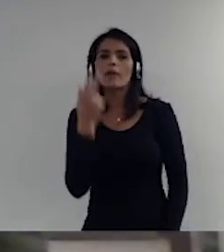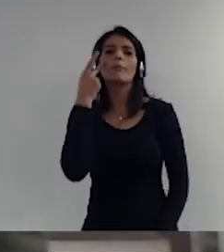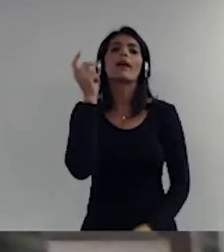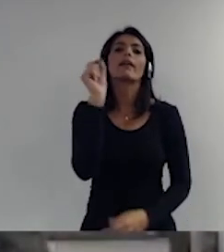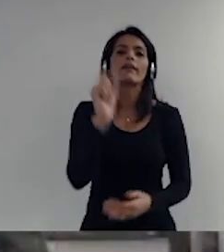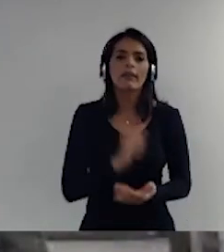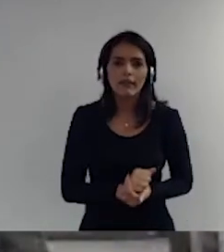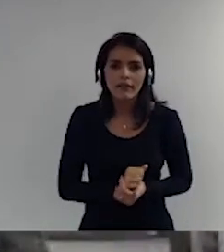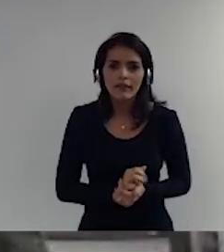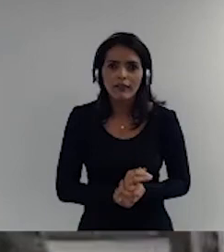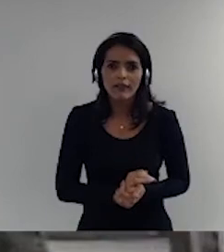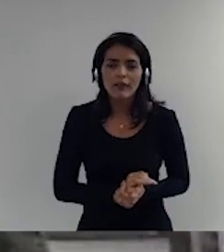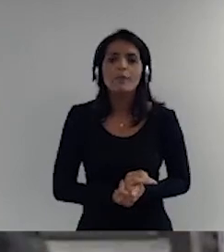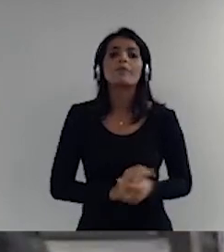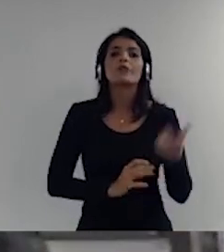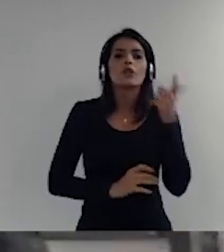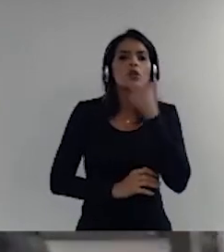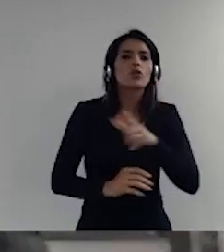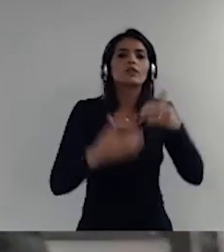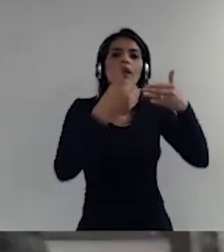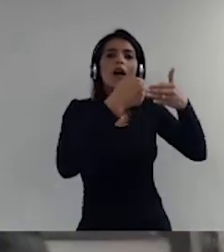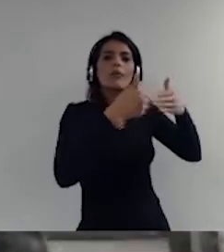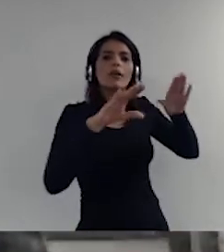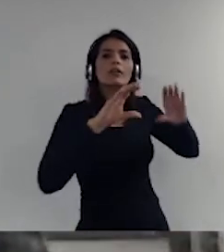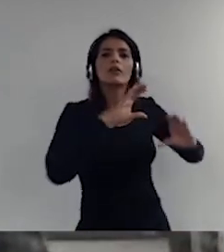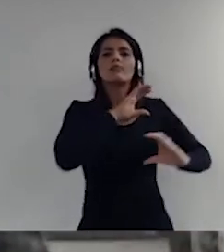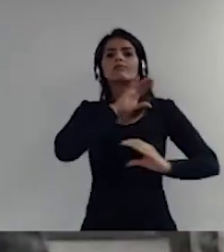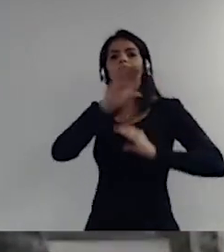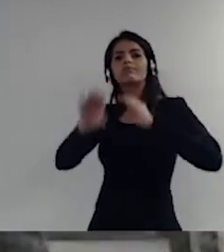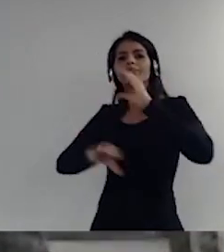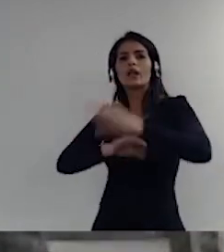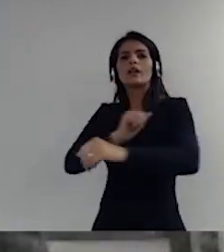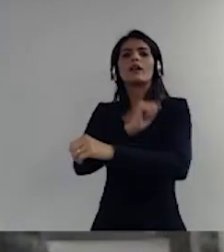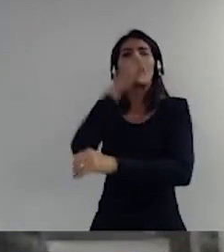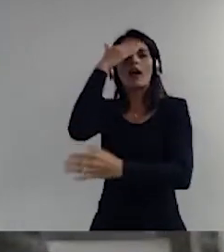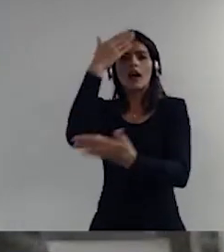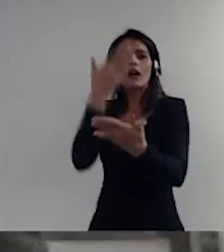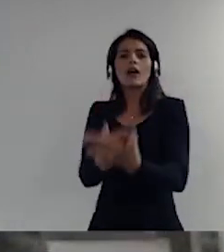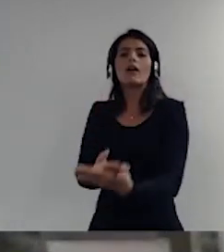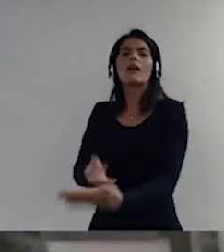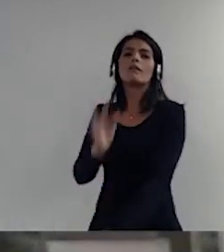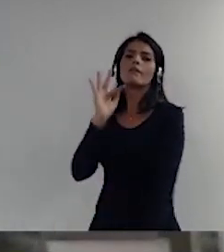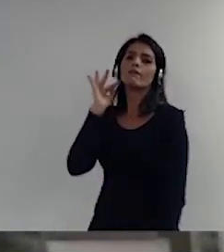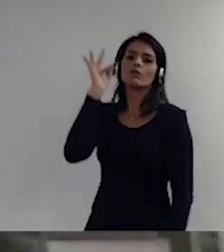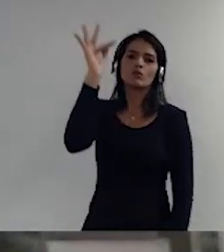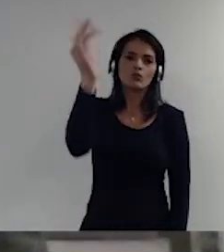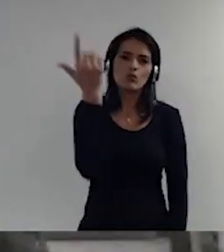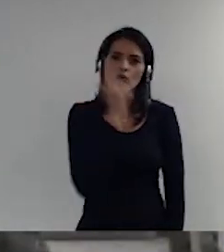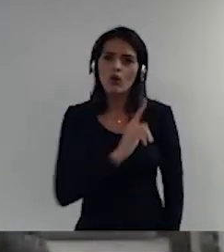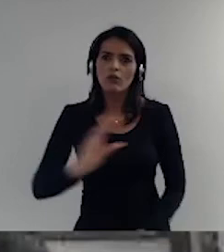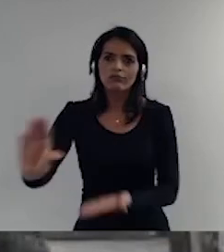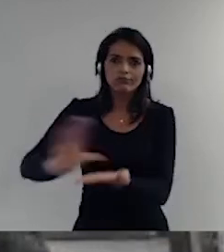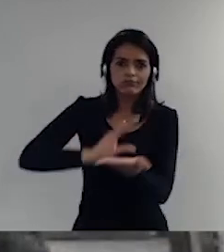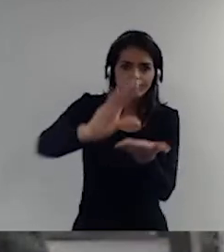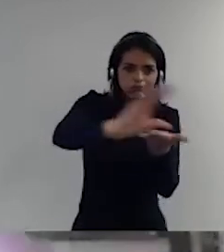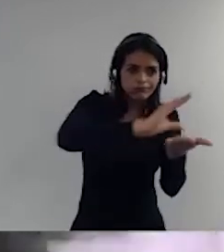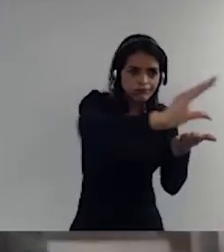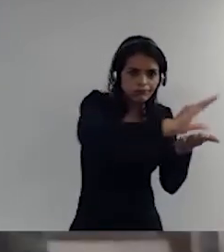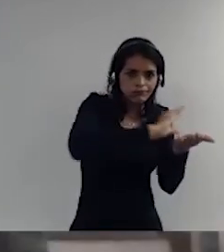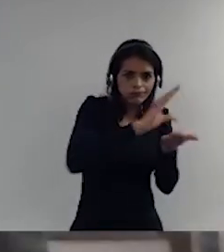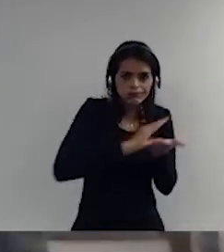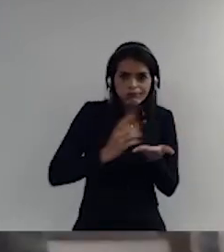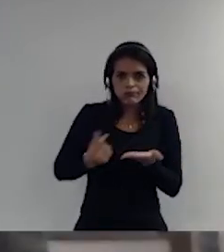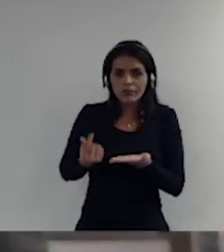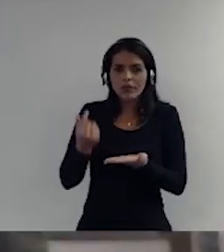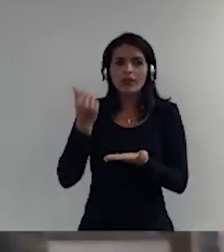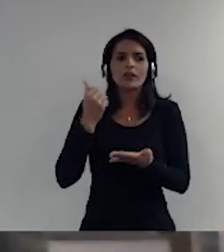a abertura de perspectivas extraordinárias para a nossa captação de recursos do mercado. O número de